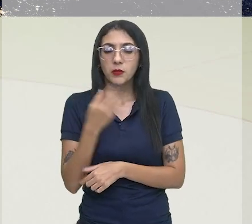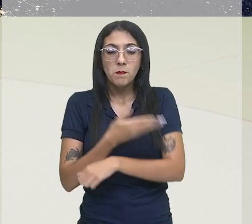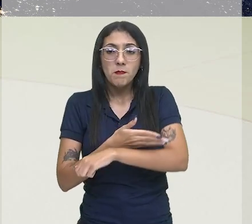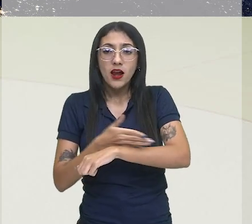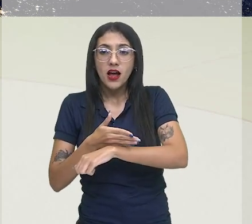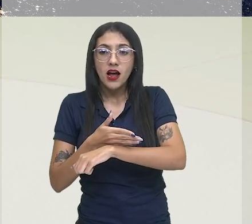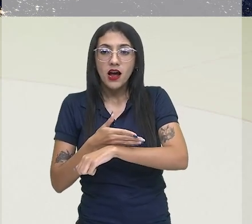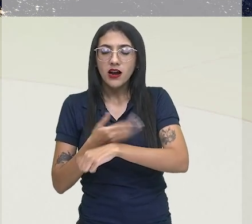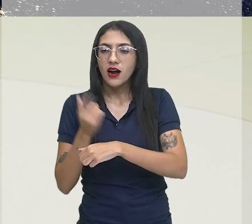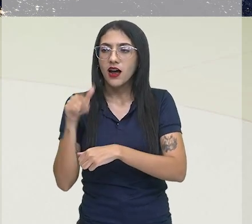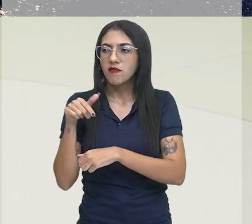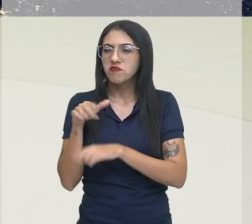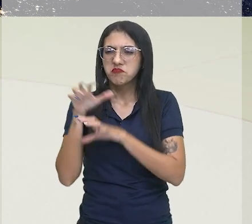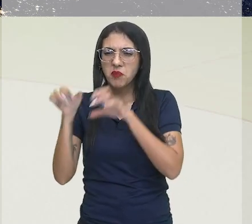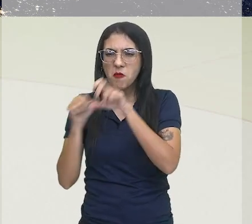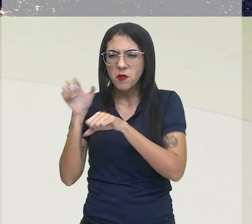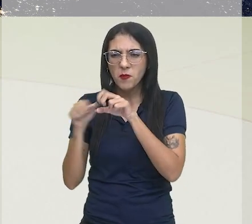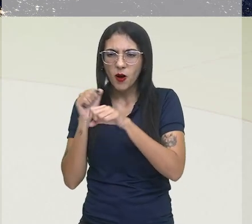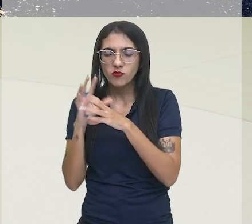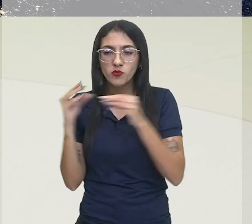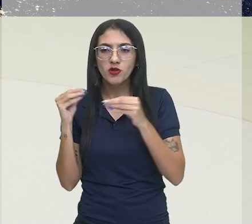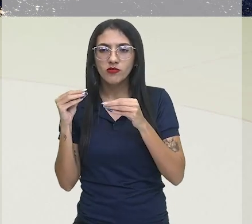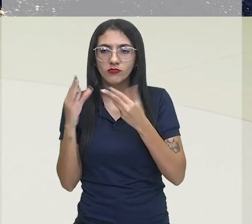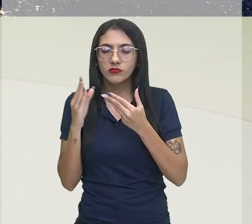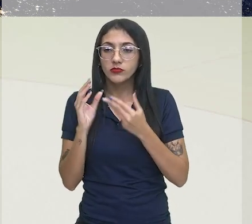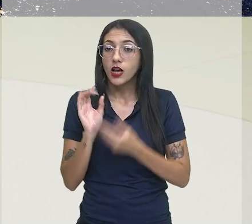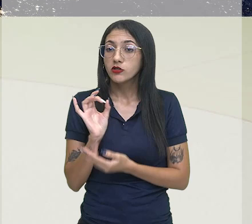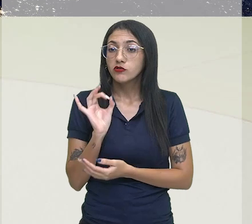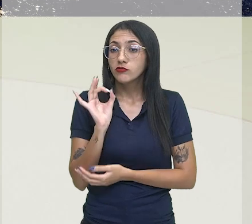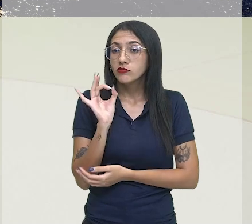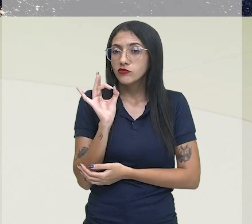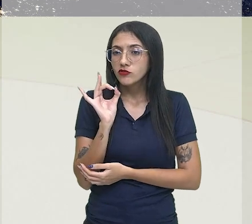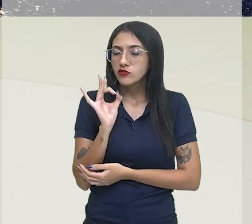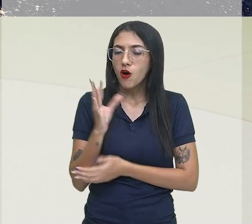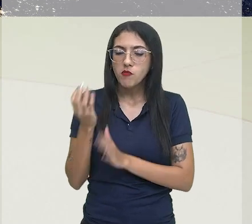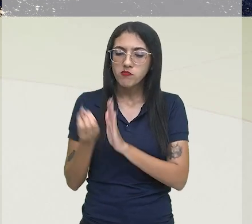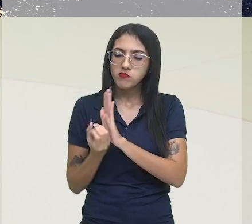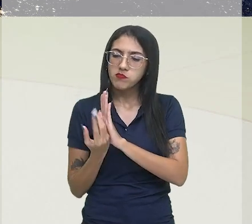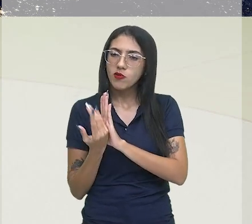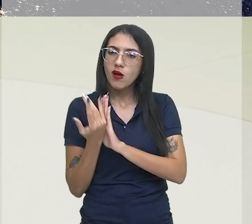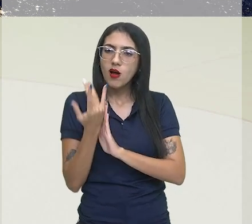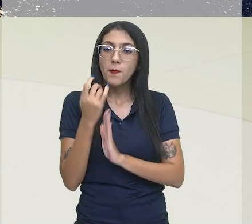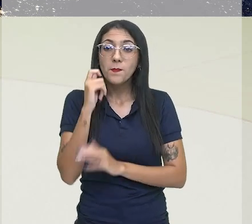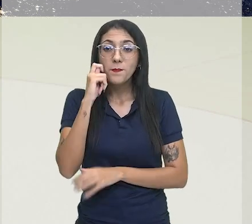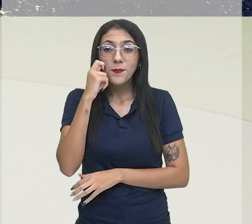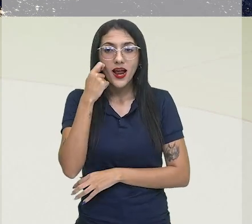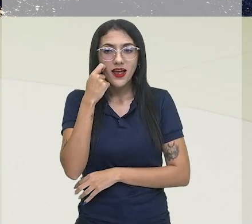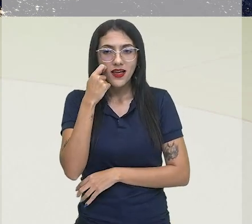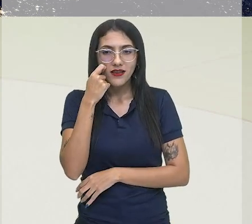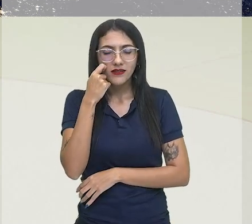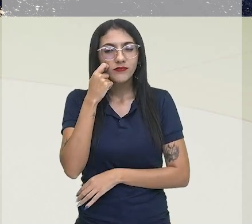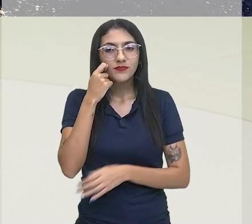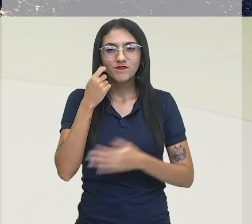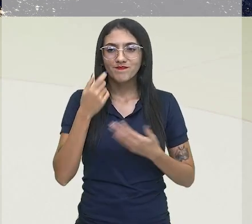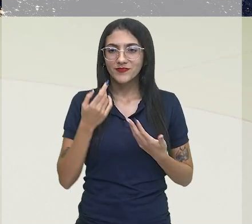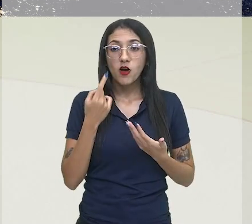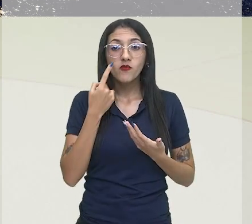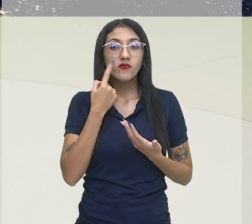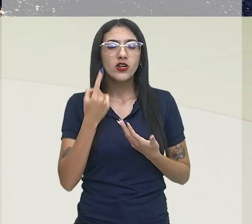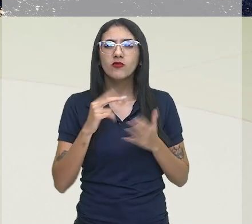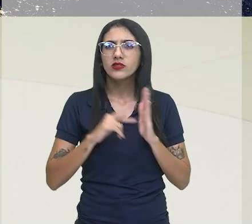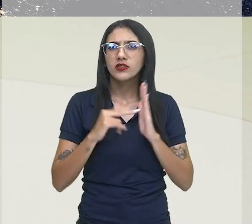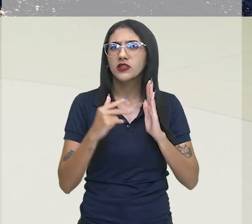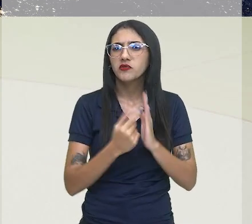foram predadas, né, pelos pássaros. E aí passaram a sobreviver as mariposas pretas. Vejam bem, o que é